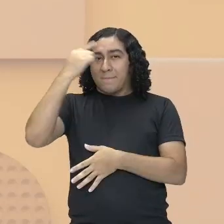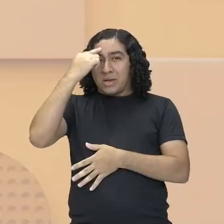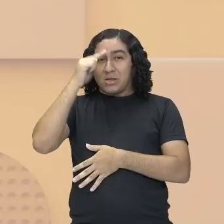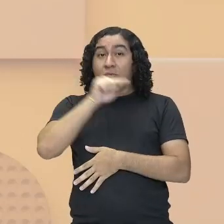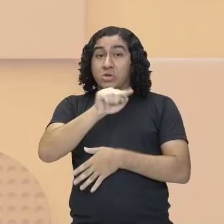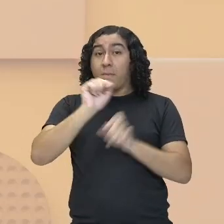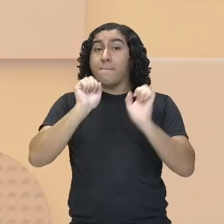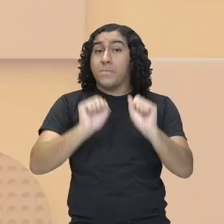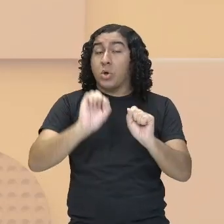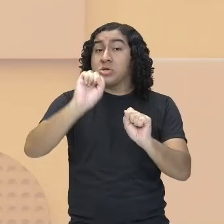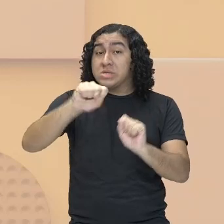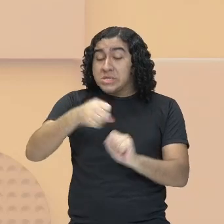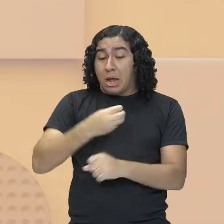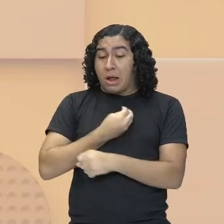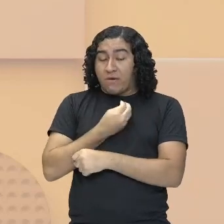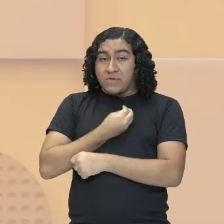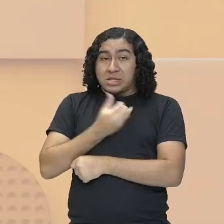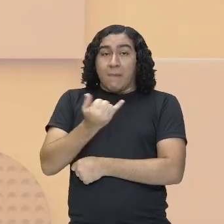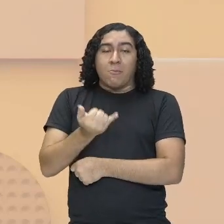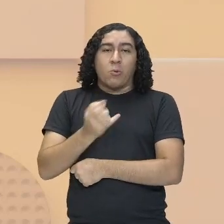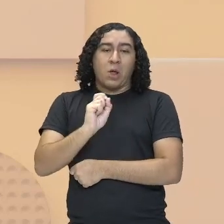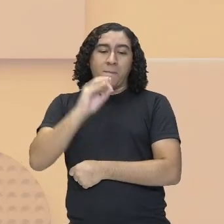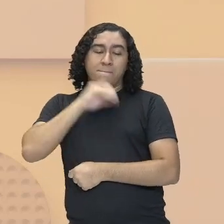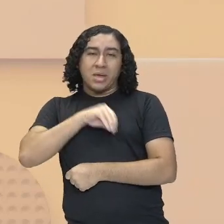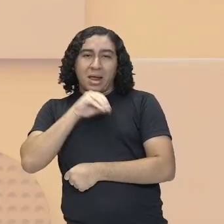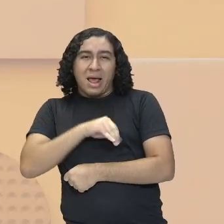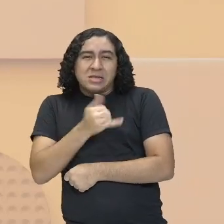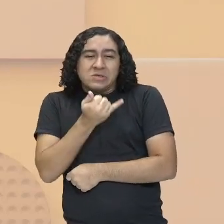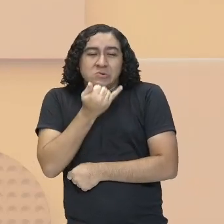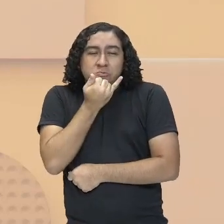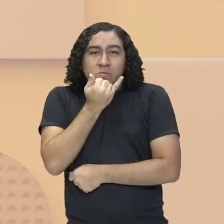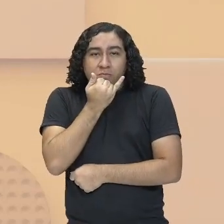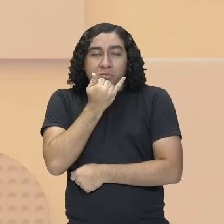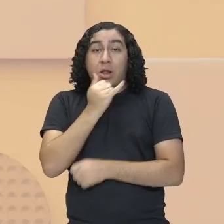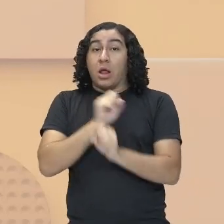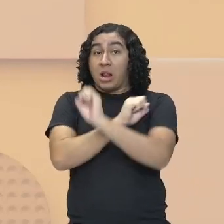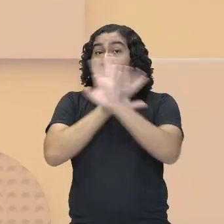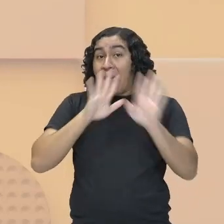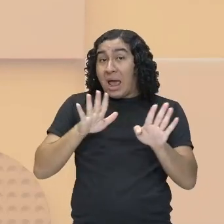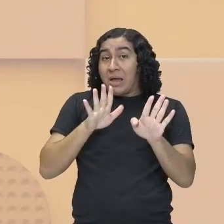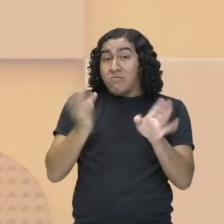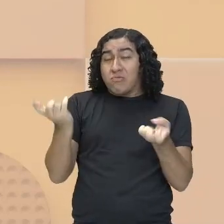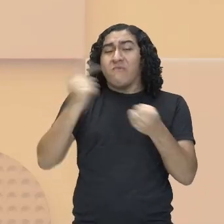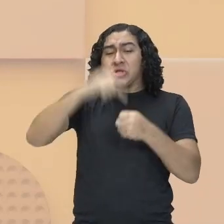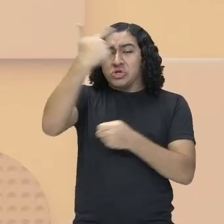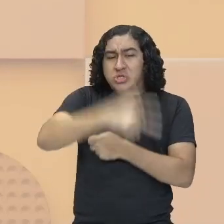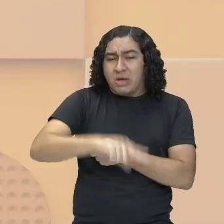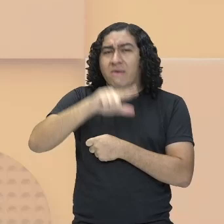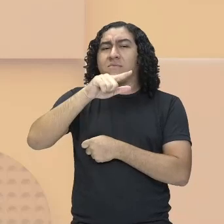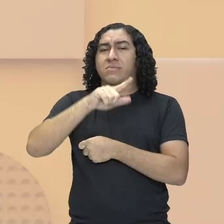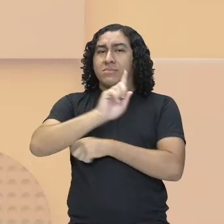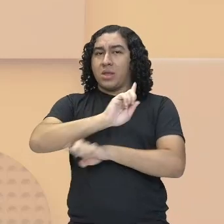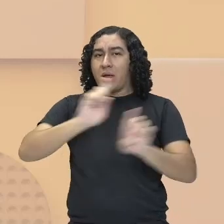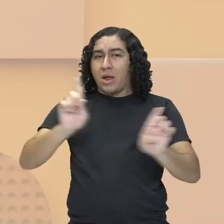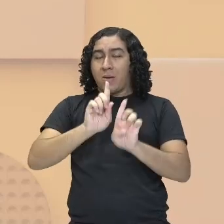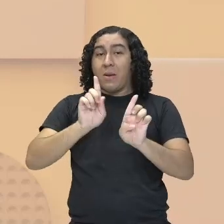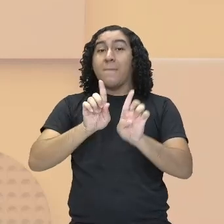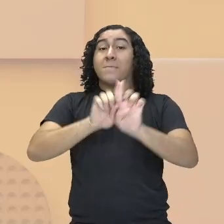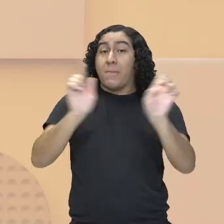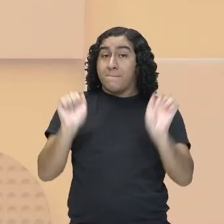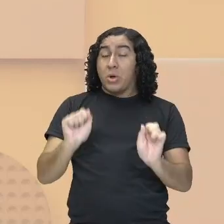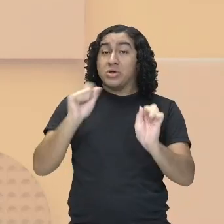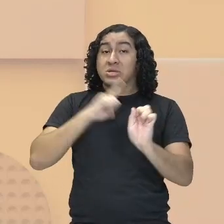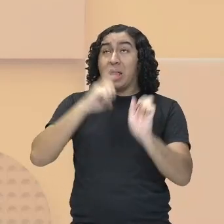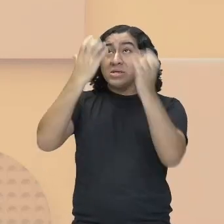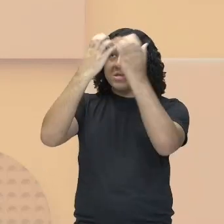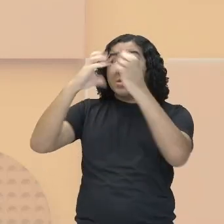se arrepender dos seus pecados, você, claro, não deve repeti-los e aí você consegue a salvação. Isso está de